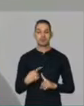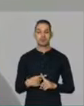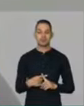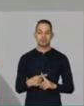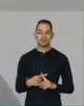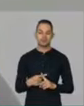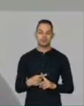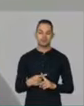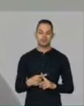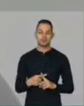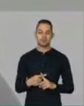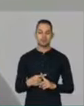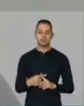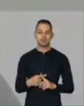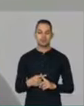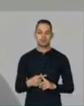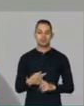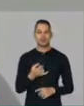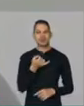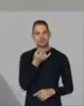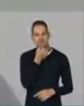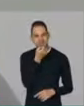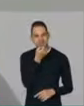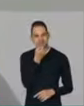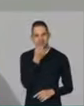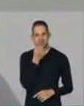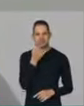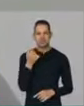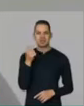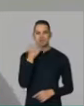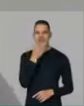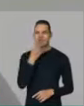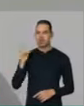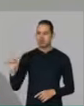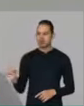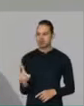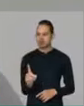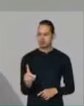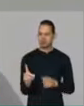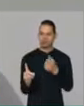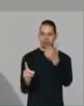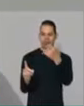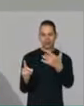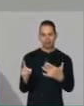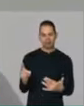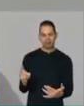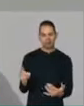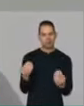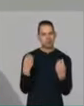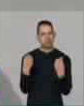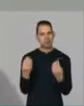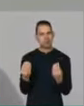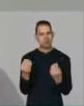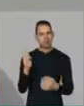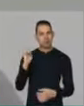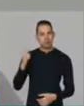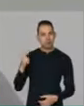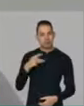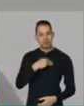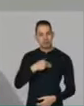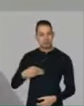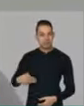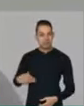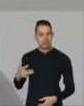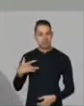muito triste ver como é que nós chegamos a este ponto. Um ex-ministro da Saúde que vai a uma